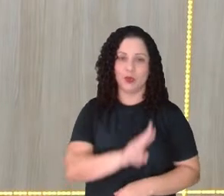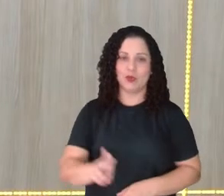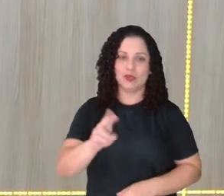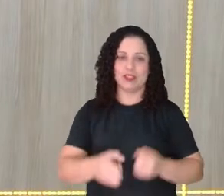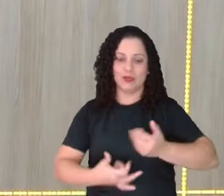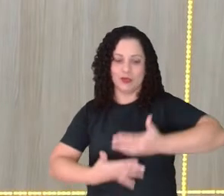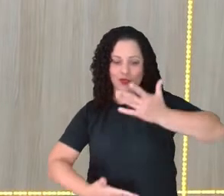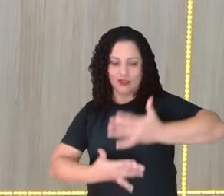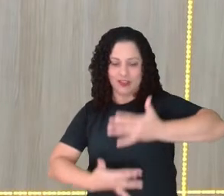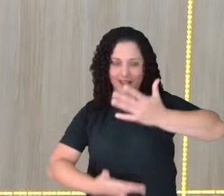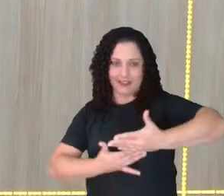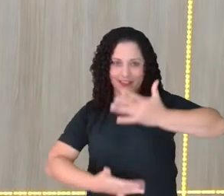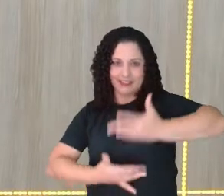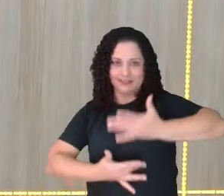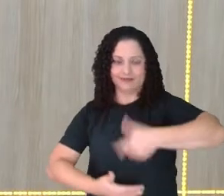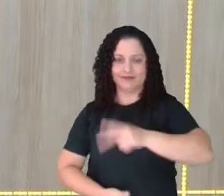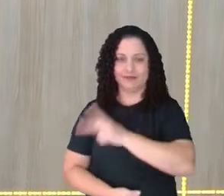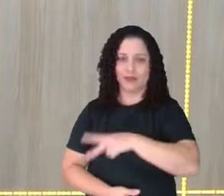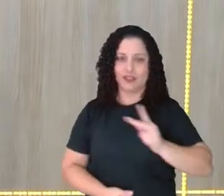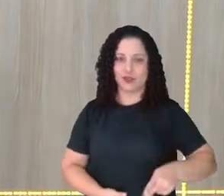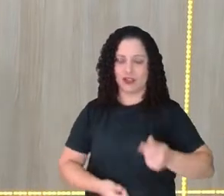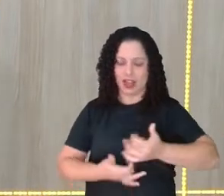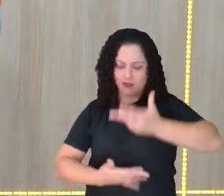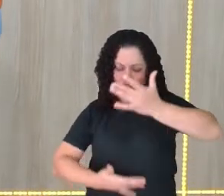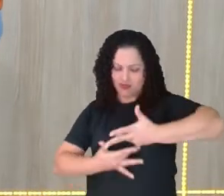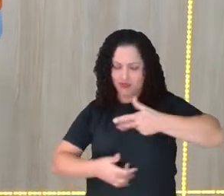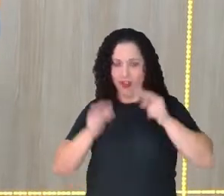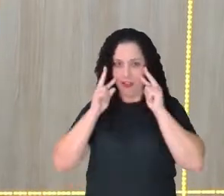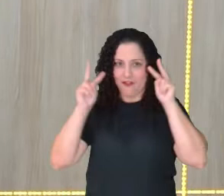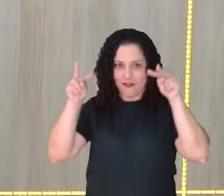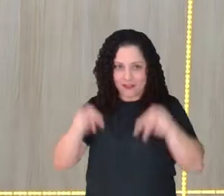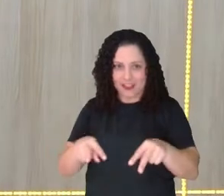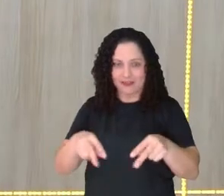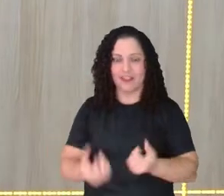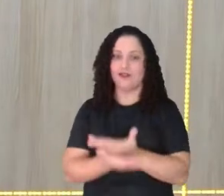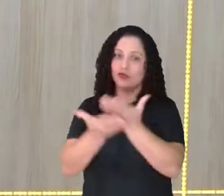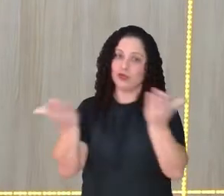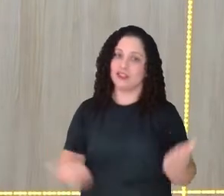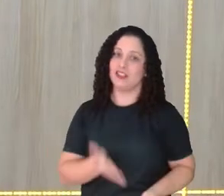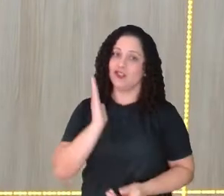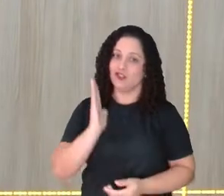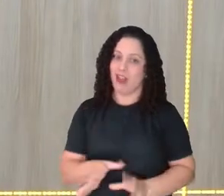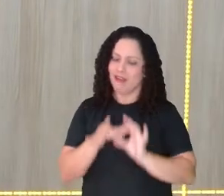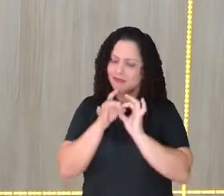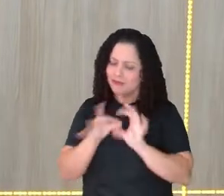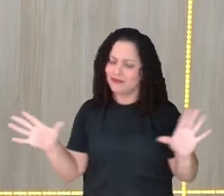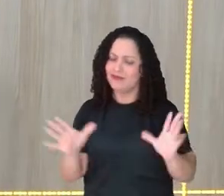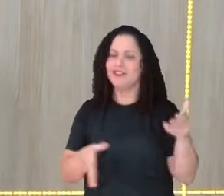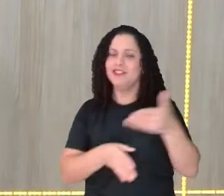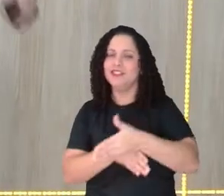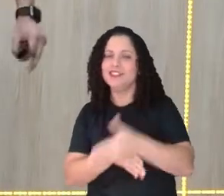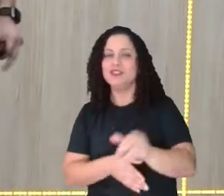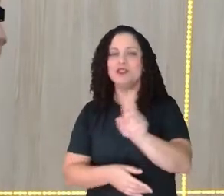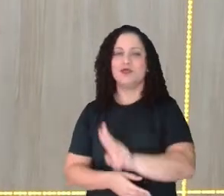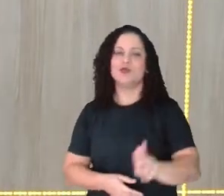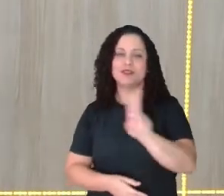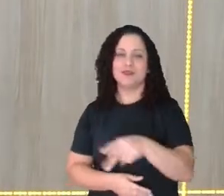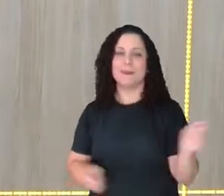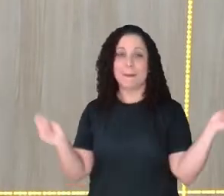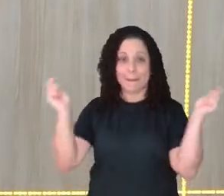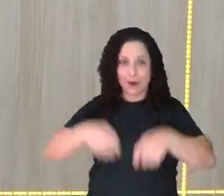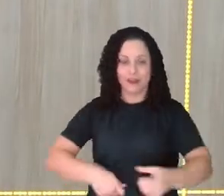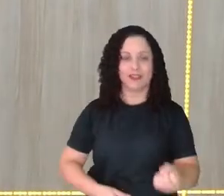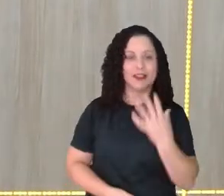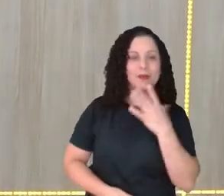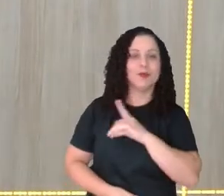bom? Então, Tânia está ali de olho nos comentários de cada um. Se você já tem acesso ao aplicativo, já vai dando bom dia aí,